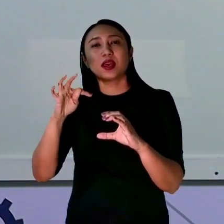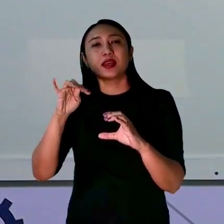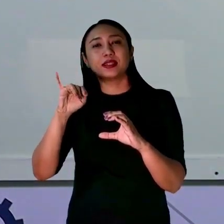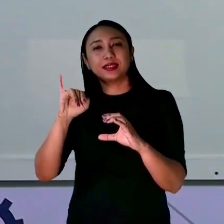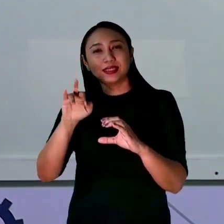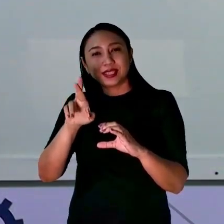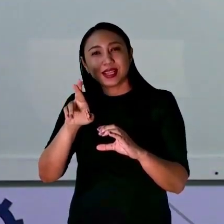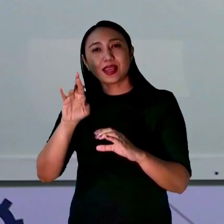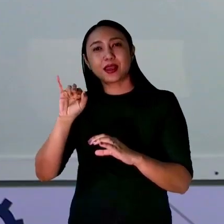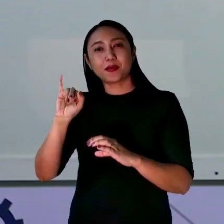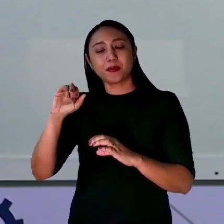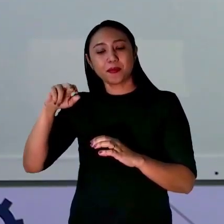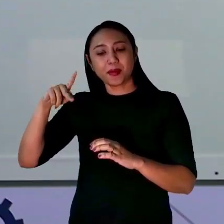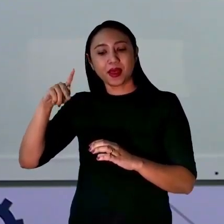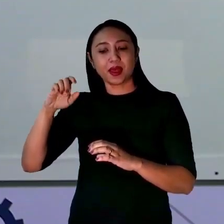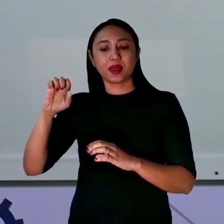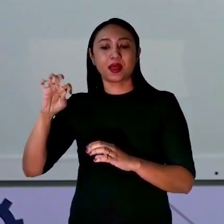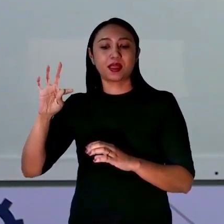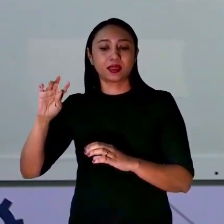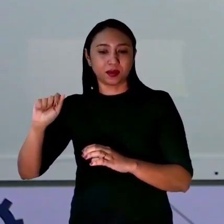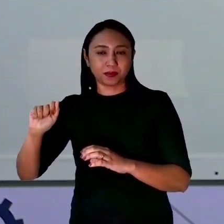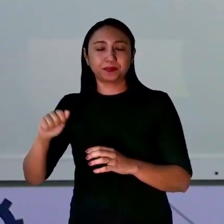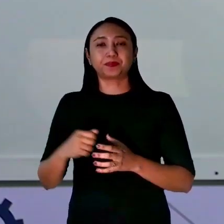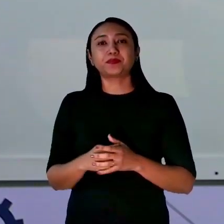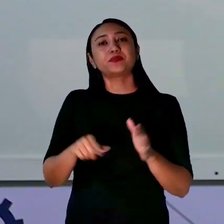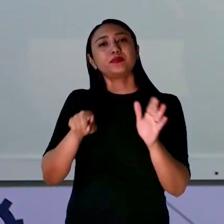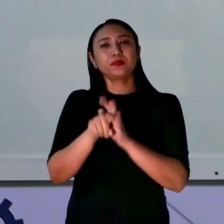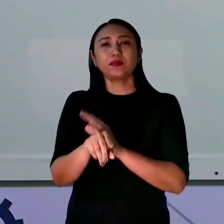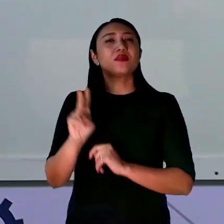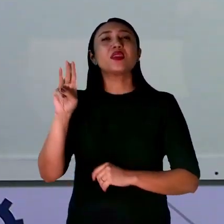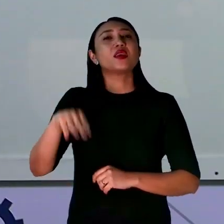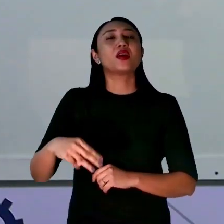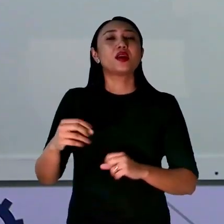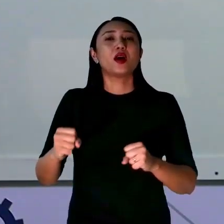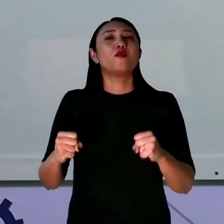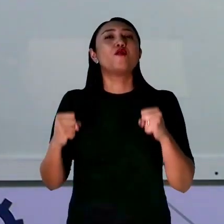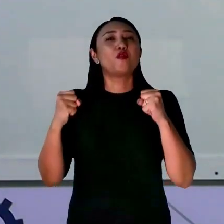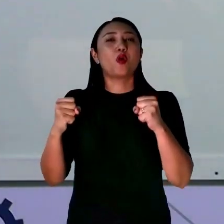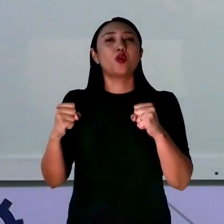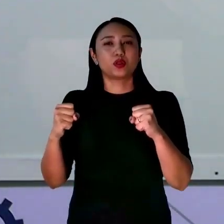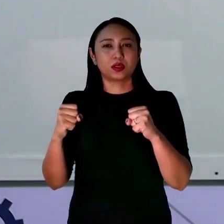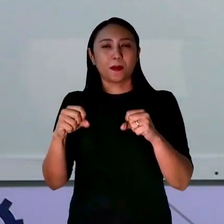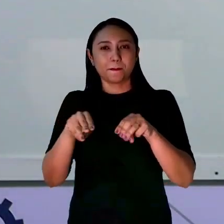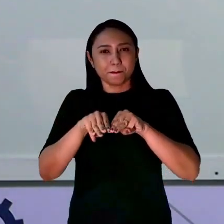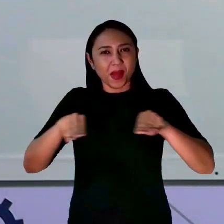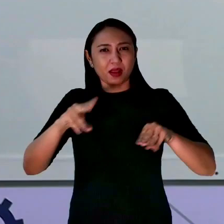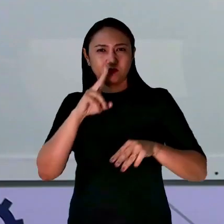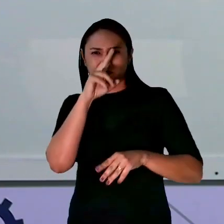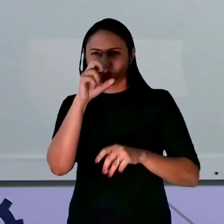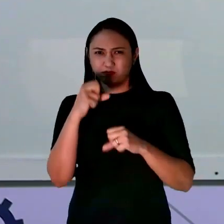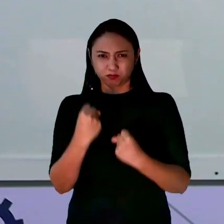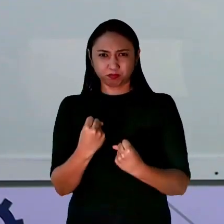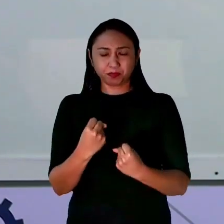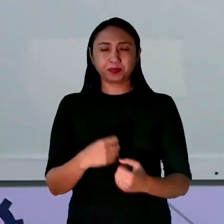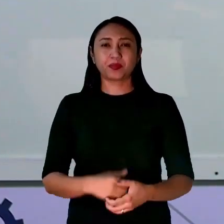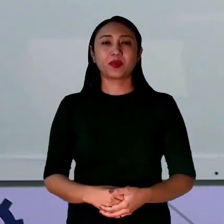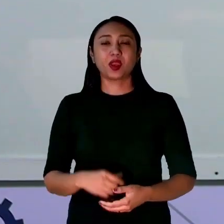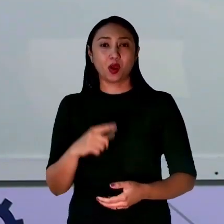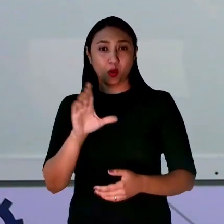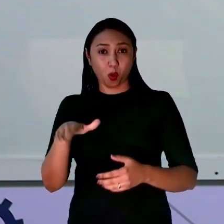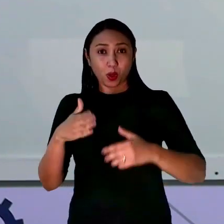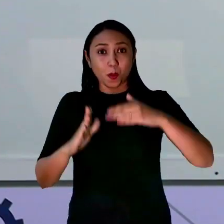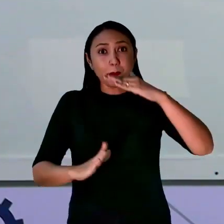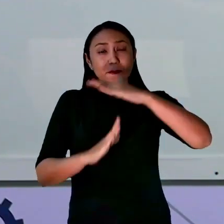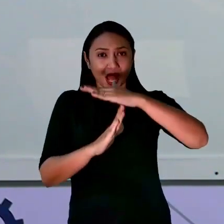perpendicular ao campo. E aí, senhores, quem é essa força magnética que nós temos? Quando a força magnética ela é